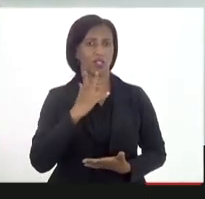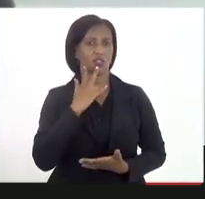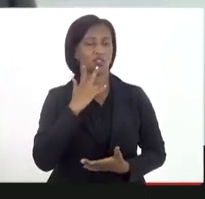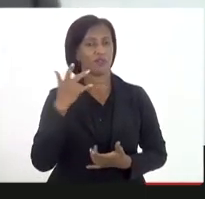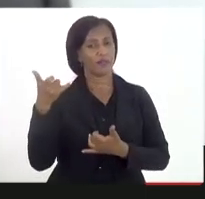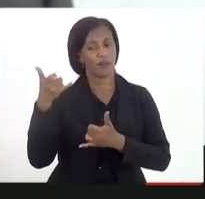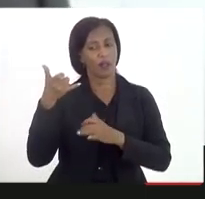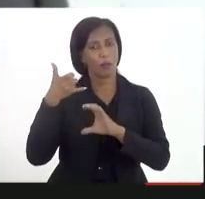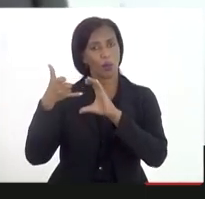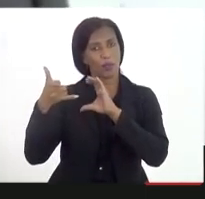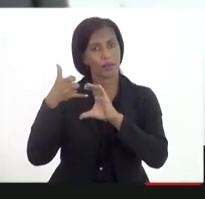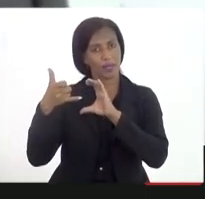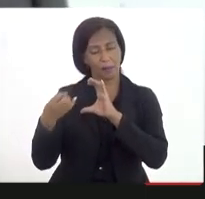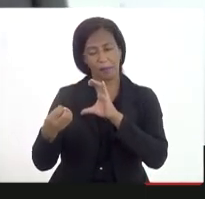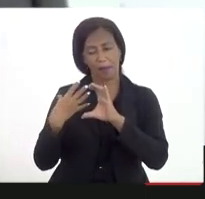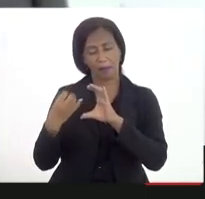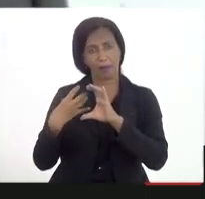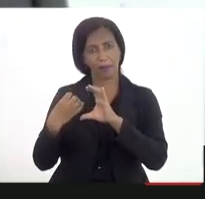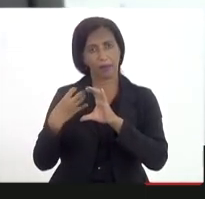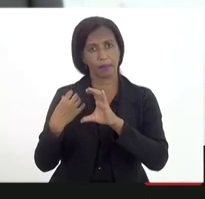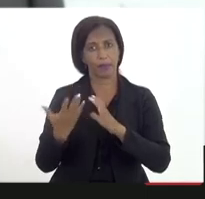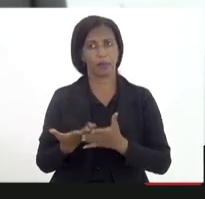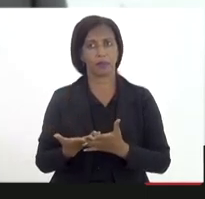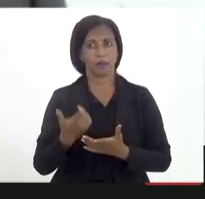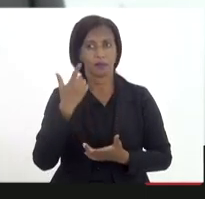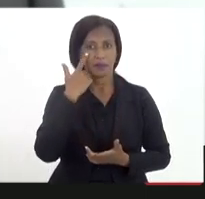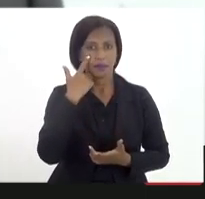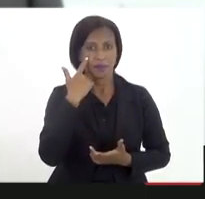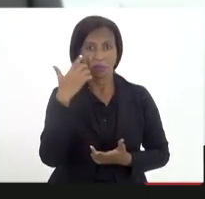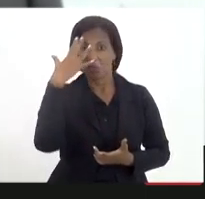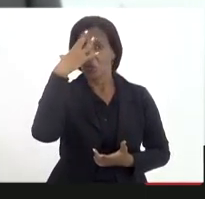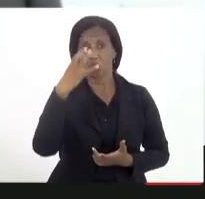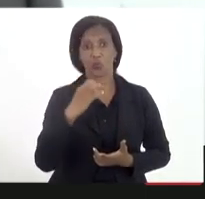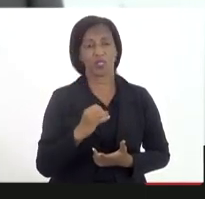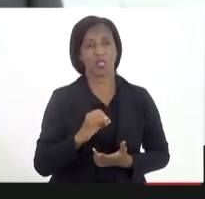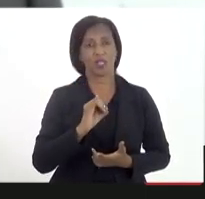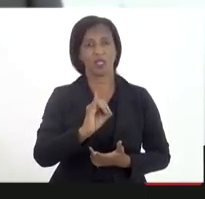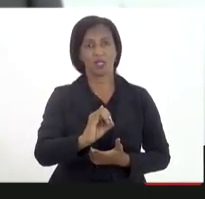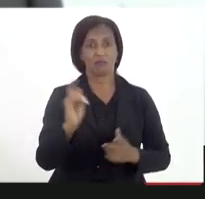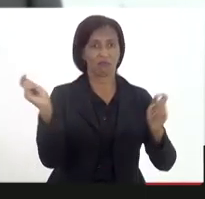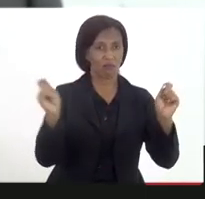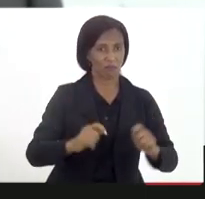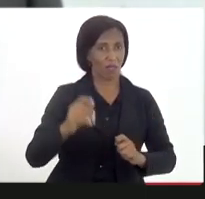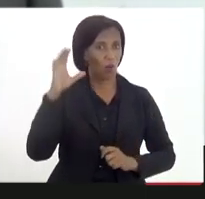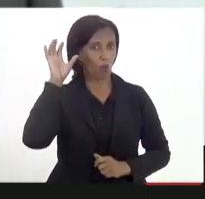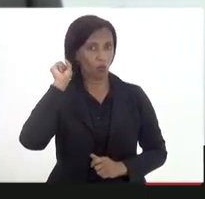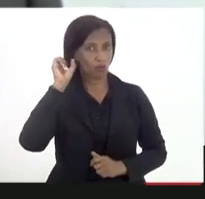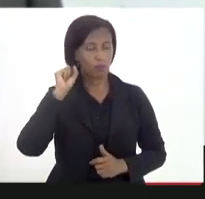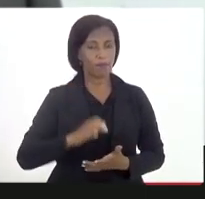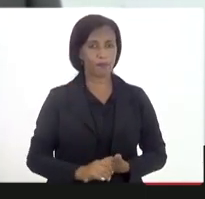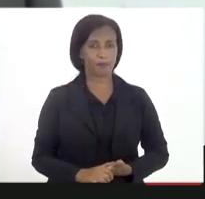telefone do WhatsApp mas já dente aqui mas eu não sei se você já nos ouvindo plenamente